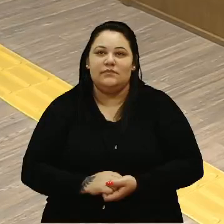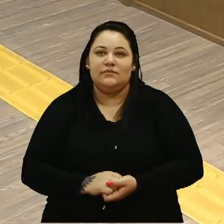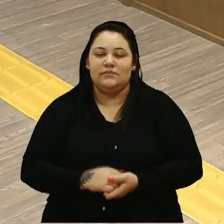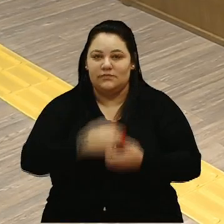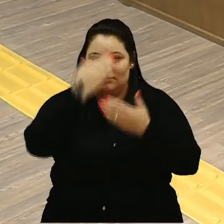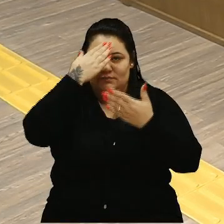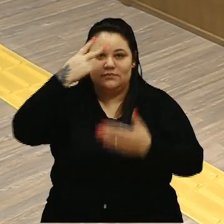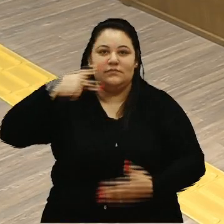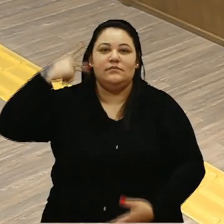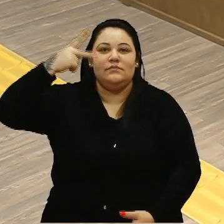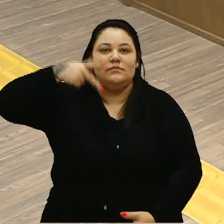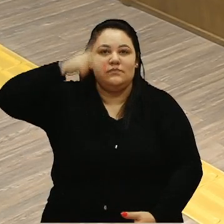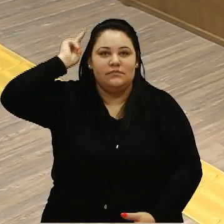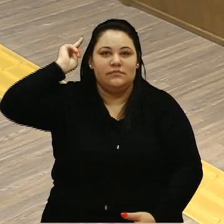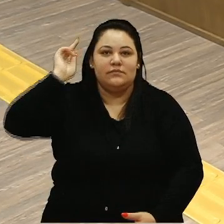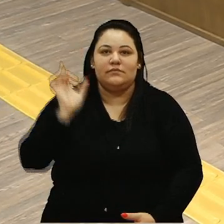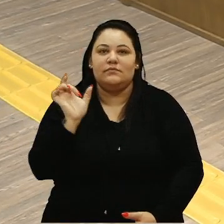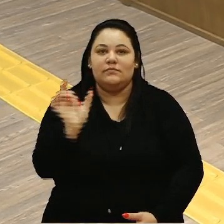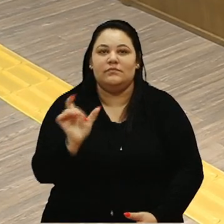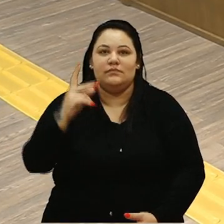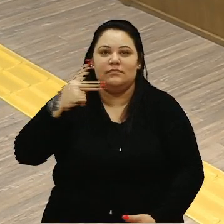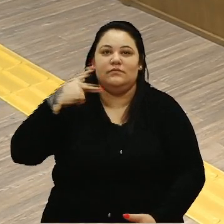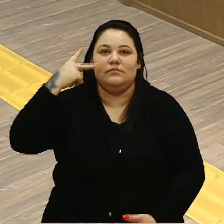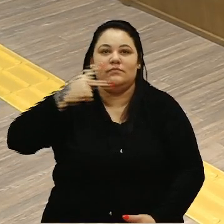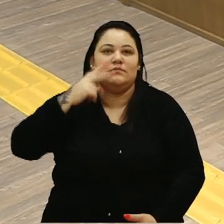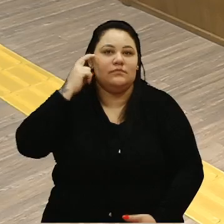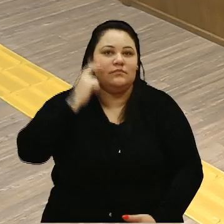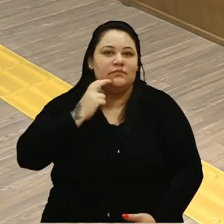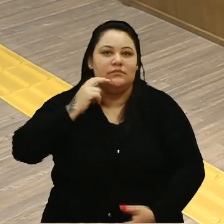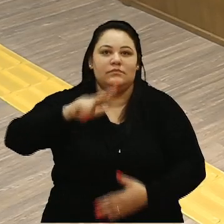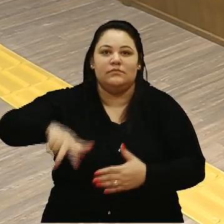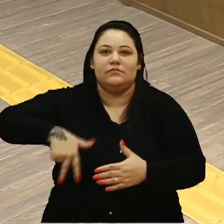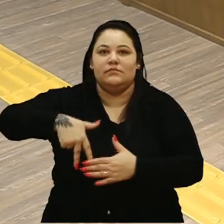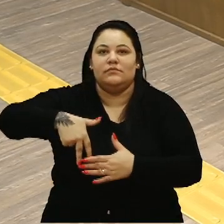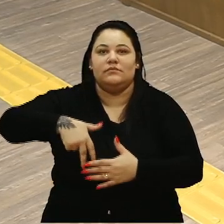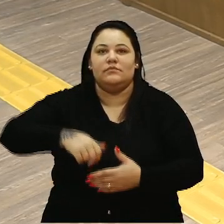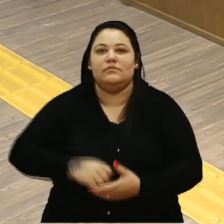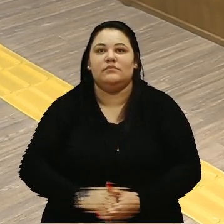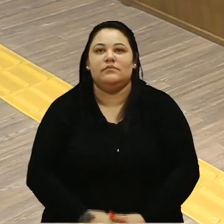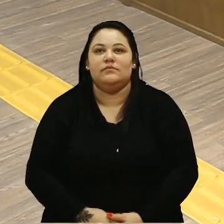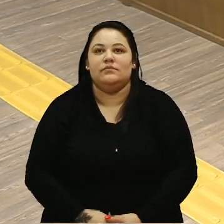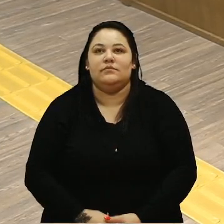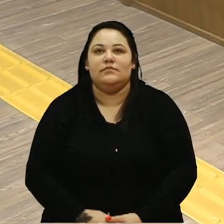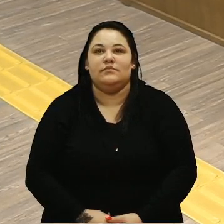Obrigado, vereador Iago. Com a palavra, vereador Daniel Santos, da tribuna.